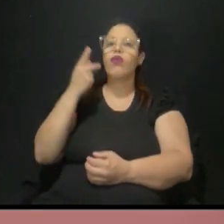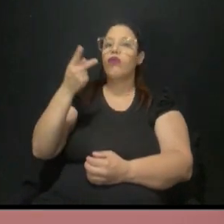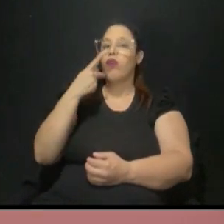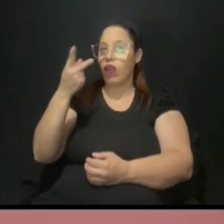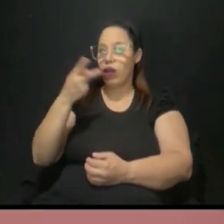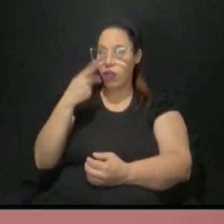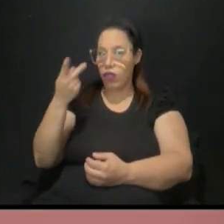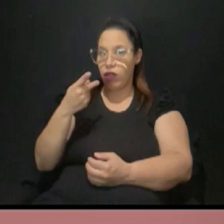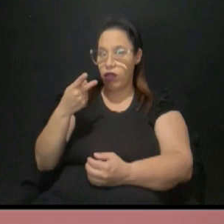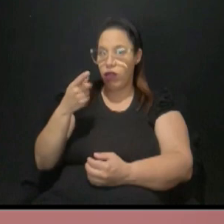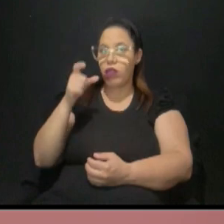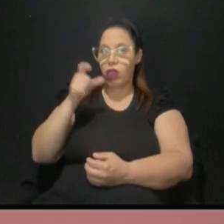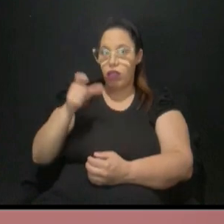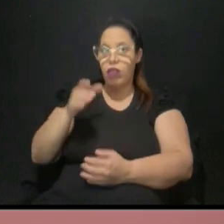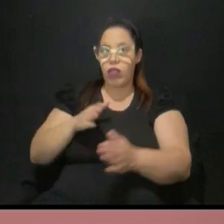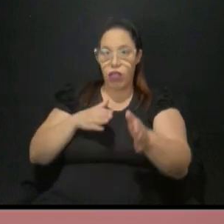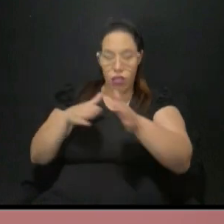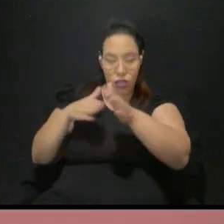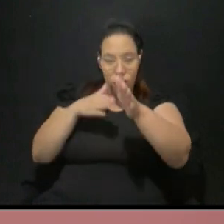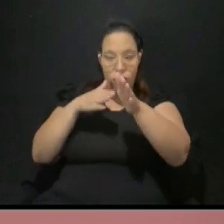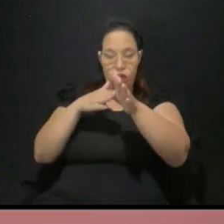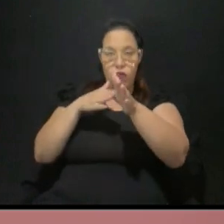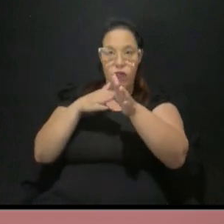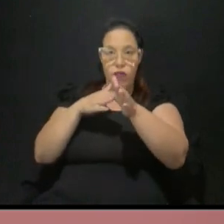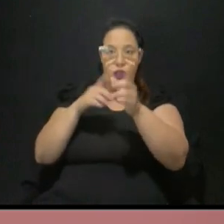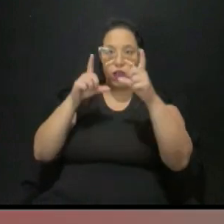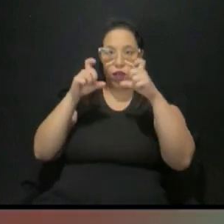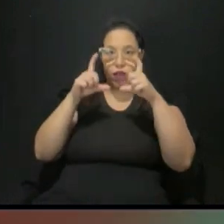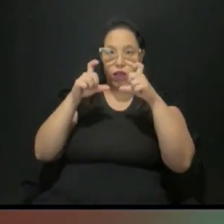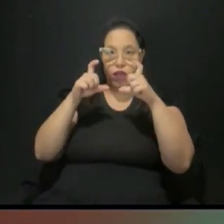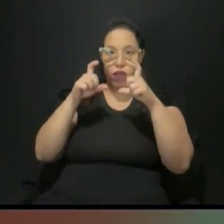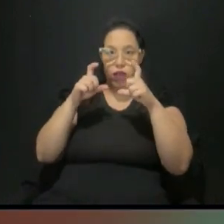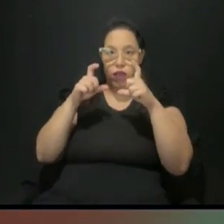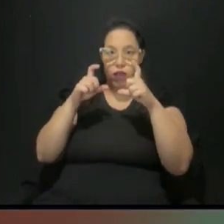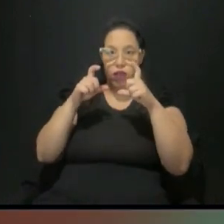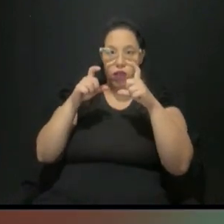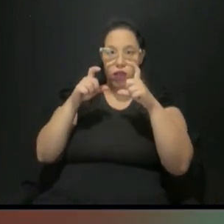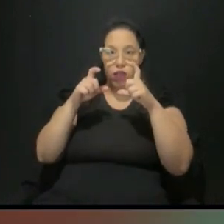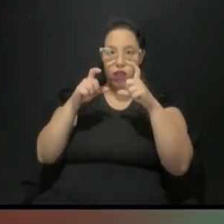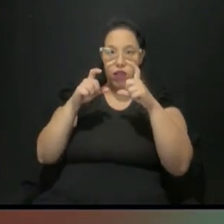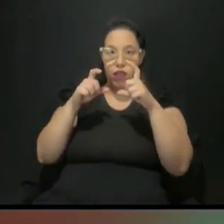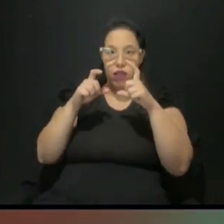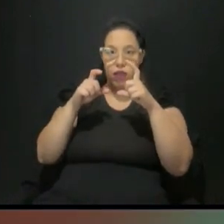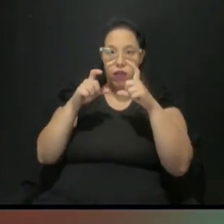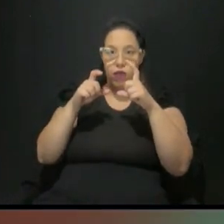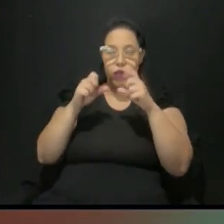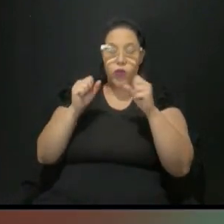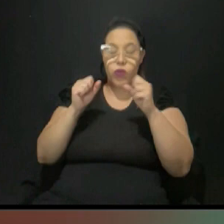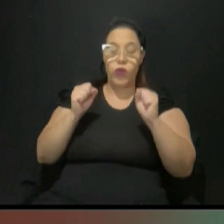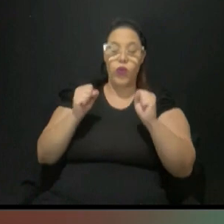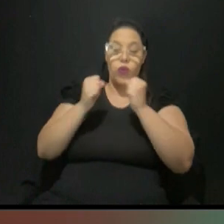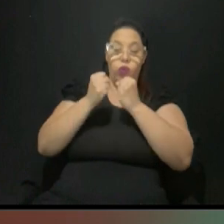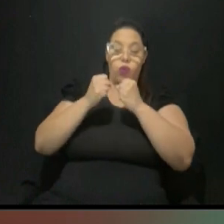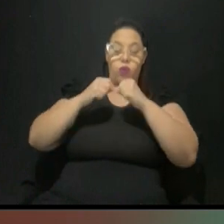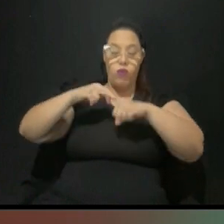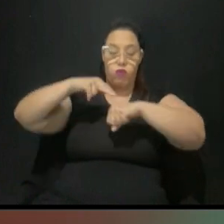está guiando, né? Essa foto exemplifica bastante a coordenação, né, a harmonia de movimento entre os dois.